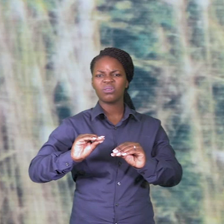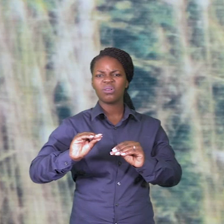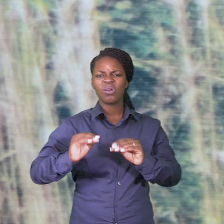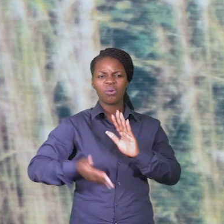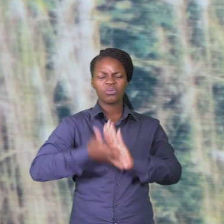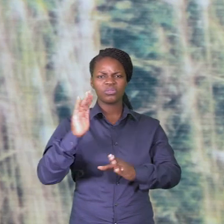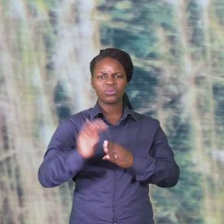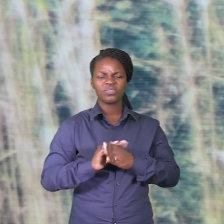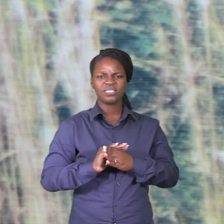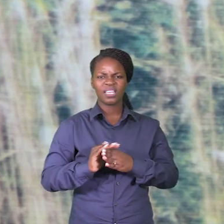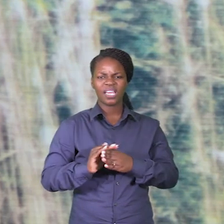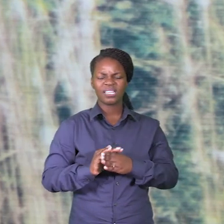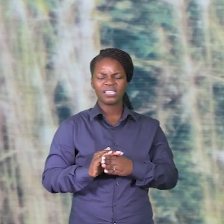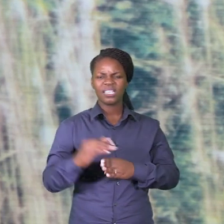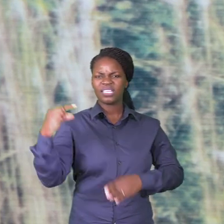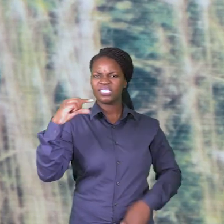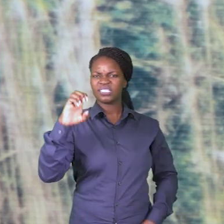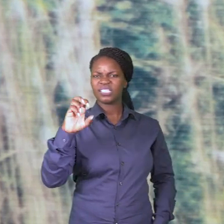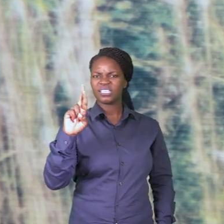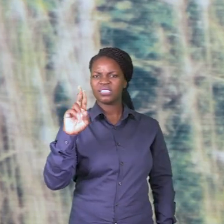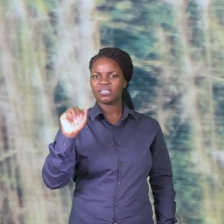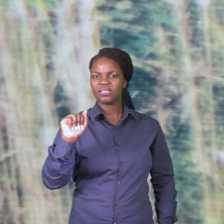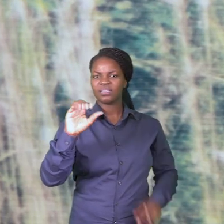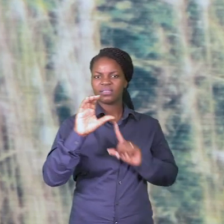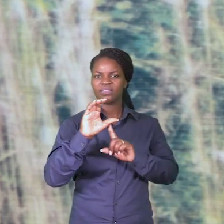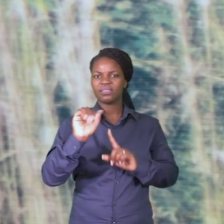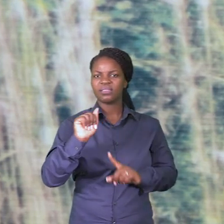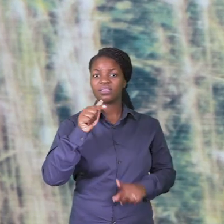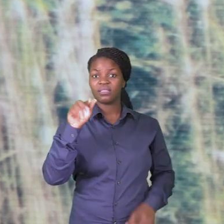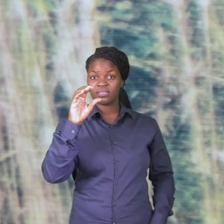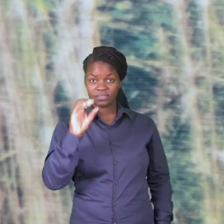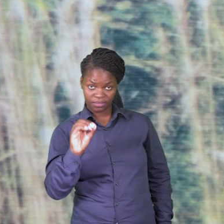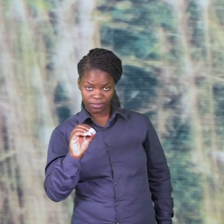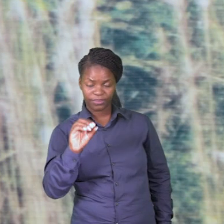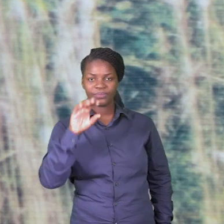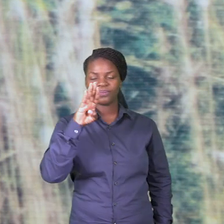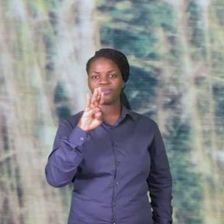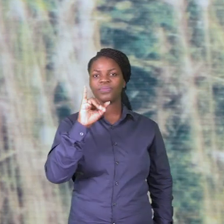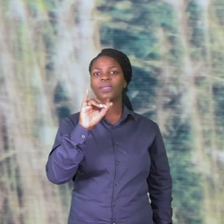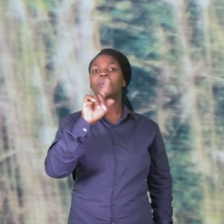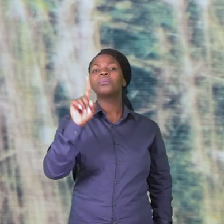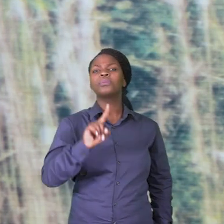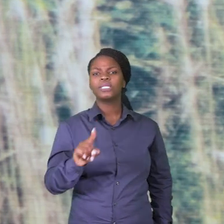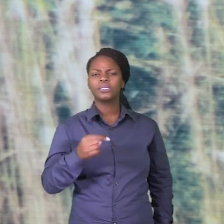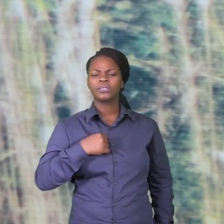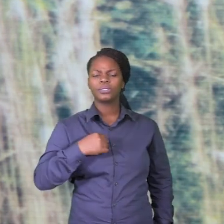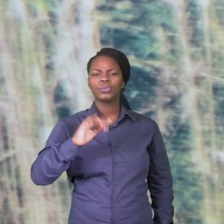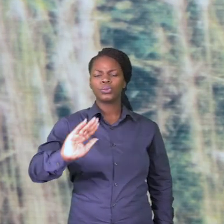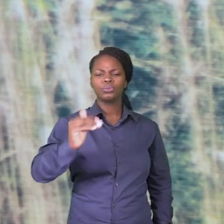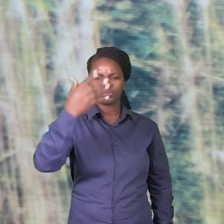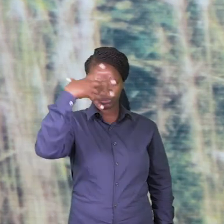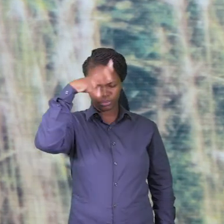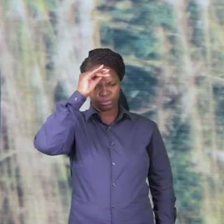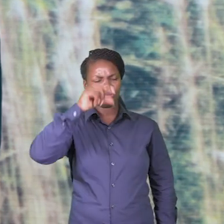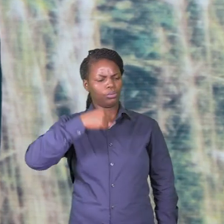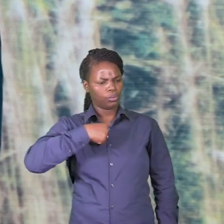do geração Bis geração Bis que fazer parte da geração biss então com base nas formações que tínhamos L fui percebendo que olha Afinal